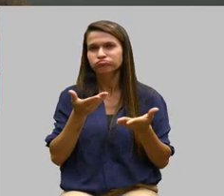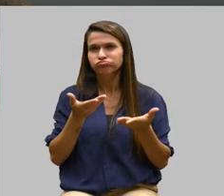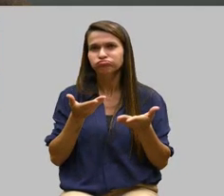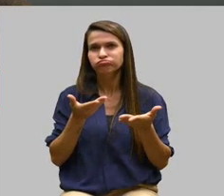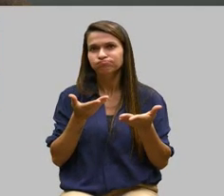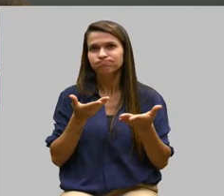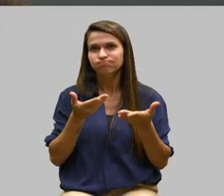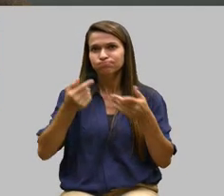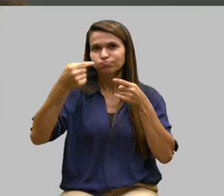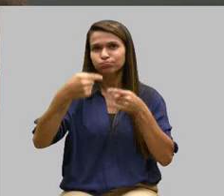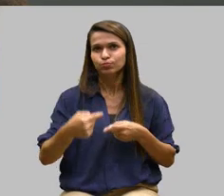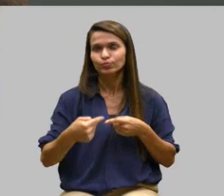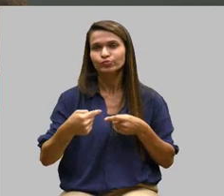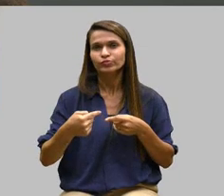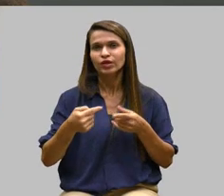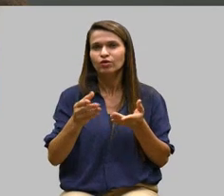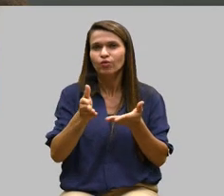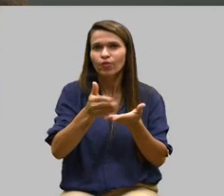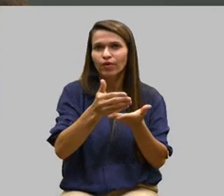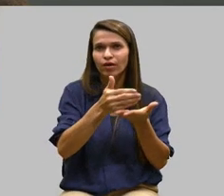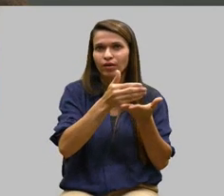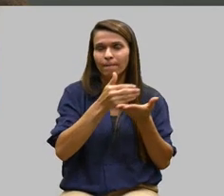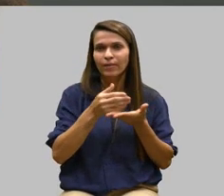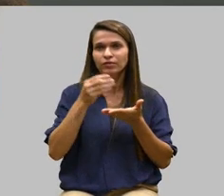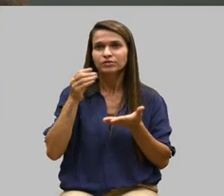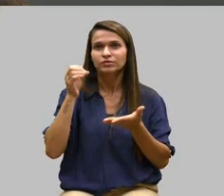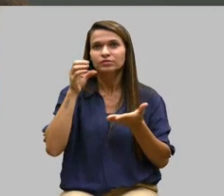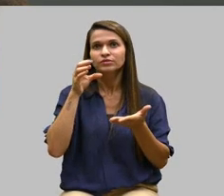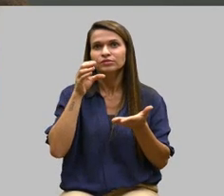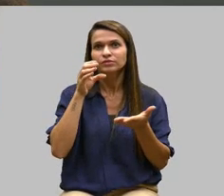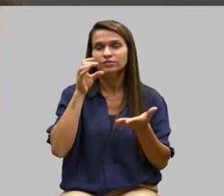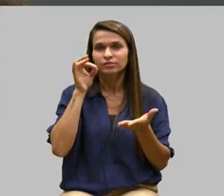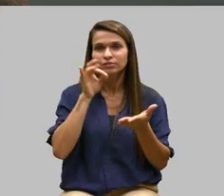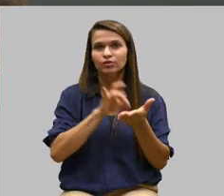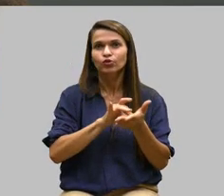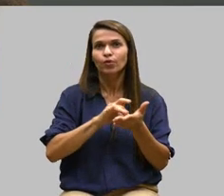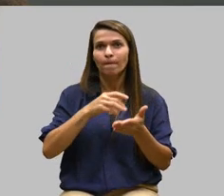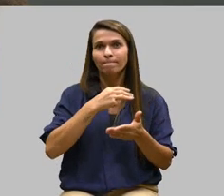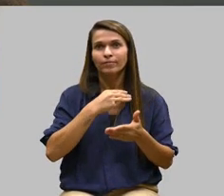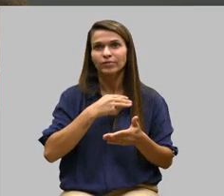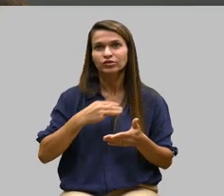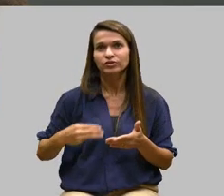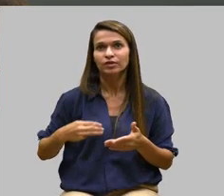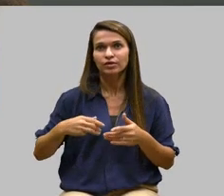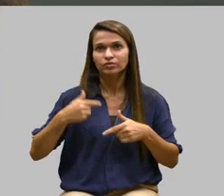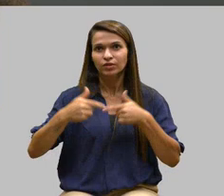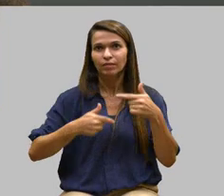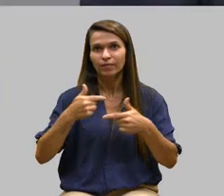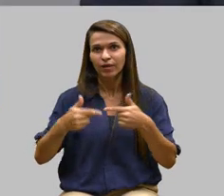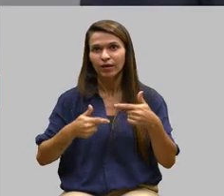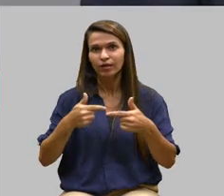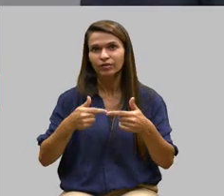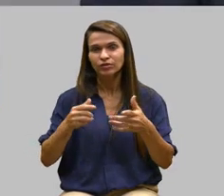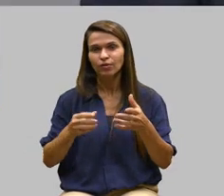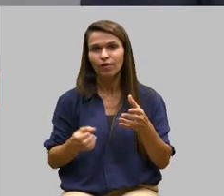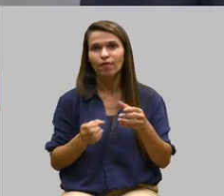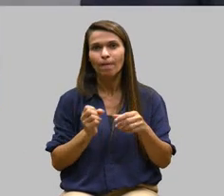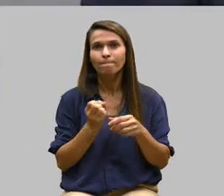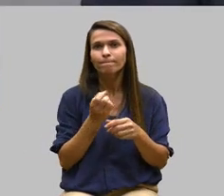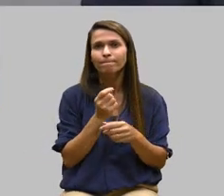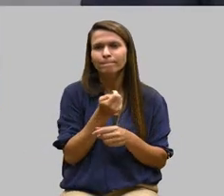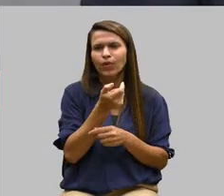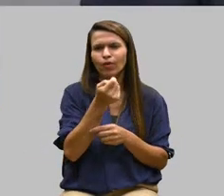sensível e os dados mais atualizados do Ministério do Trabalho demonstra que o setor público é o que menospreende cota de Vargas para pessoas